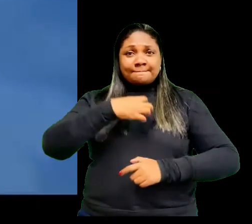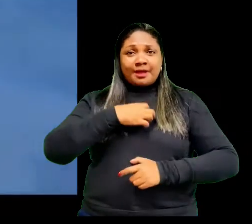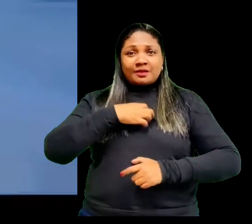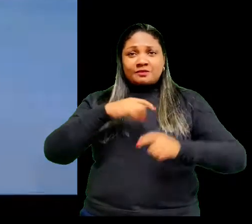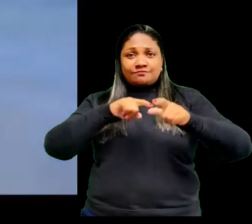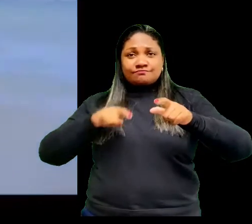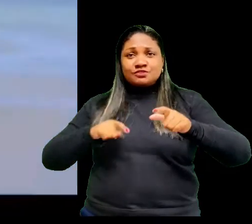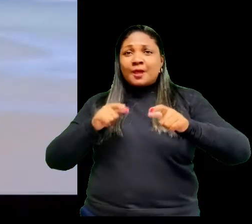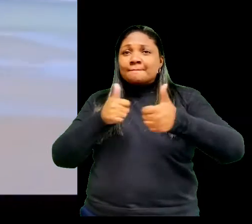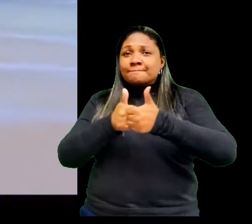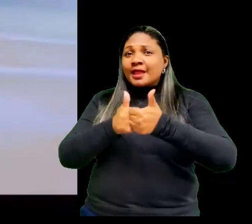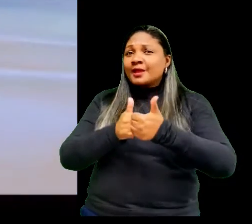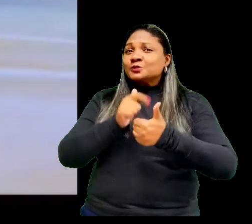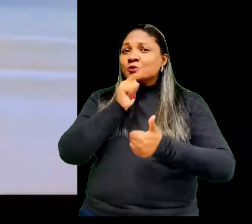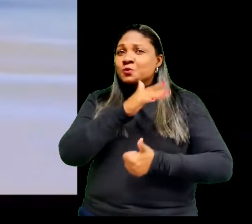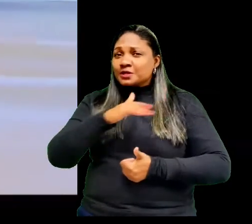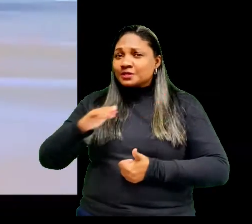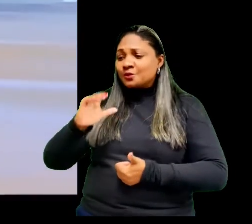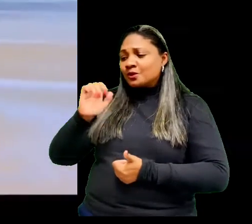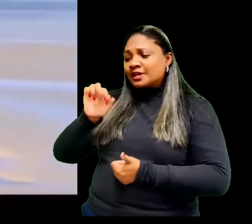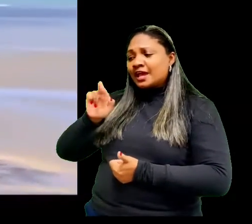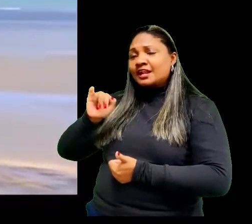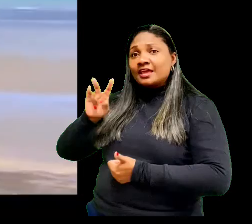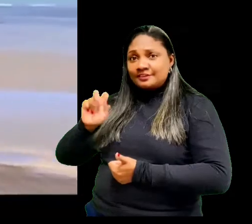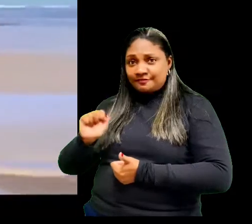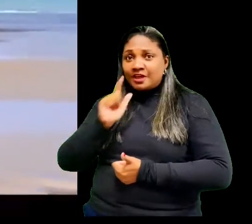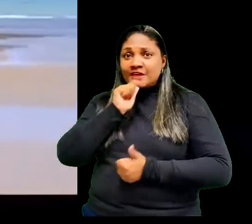entre as embocaduras dos rios Caraíva e Corumbau.